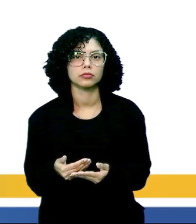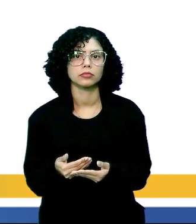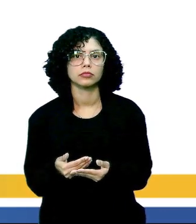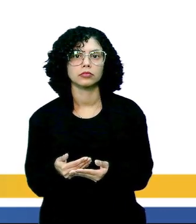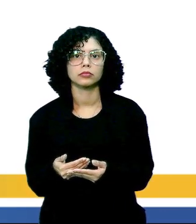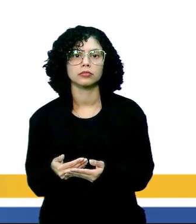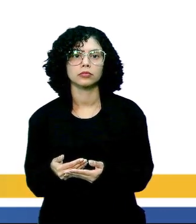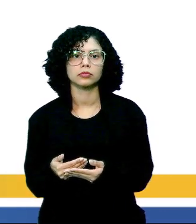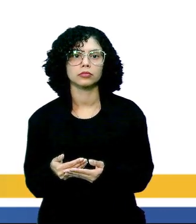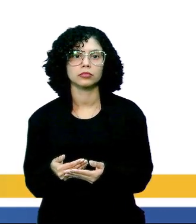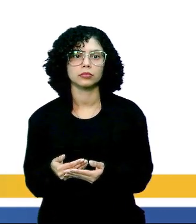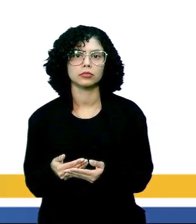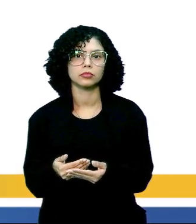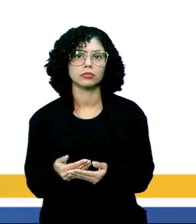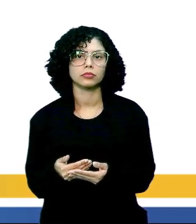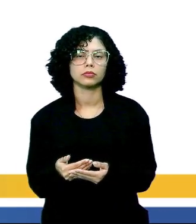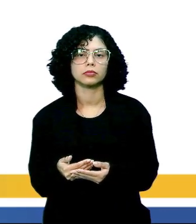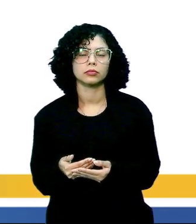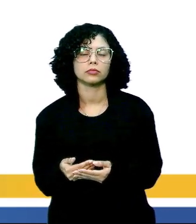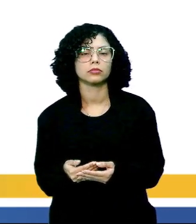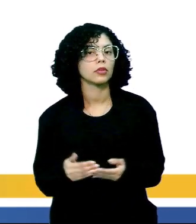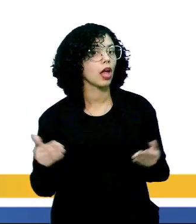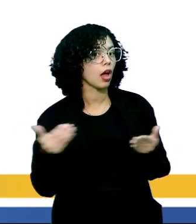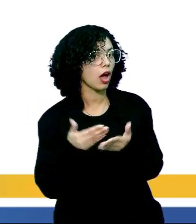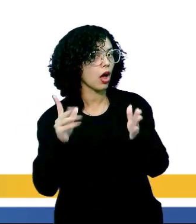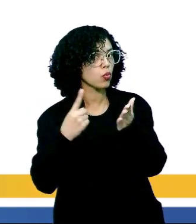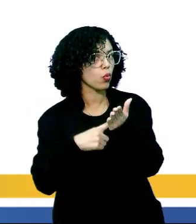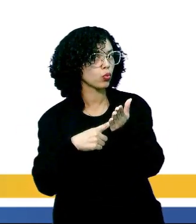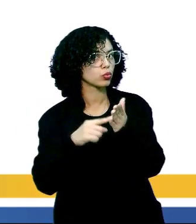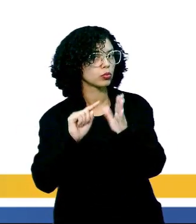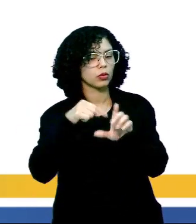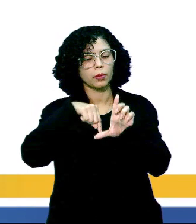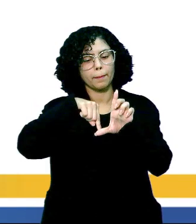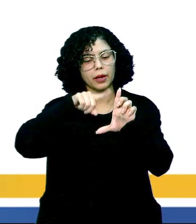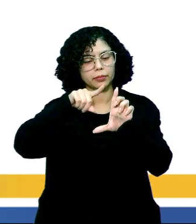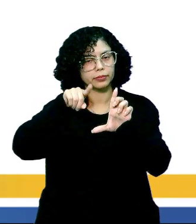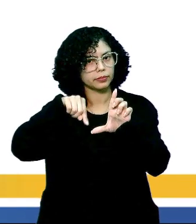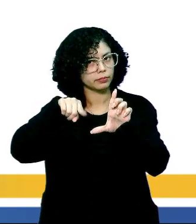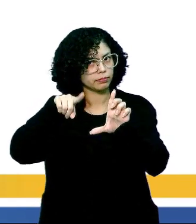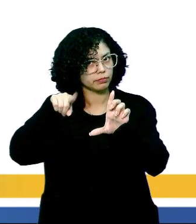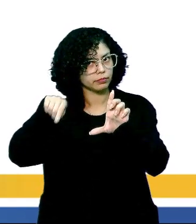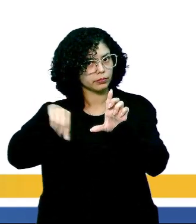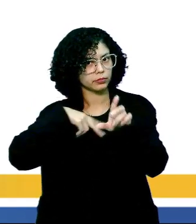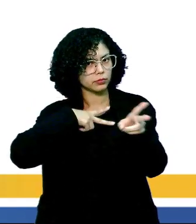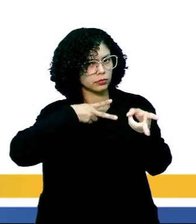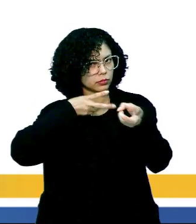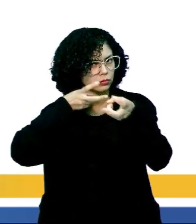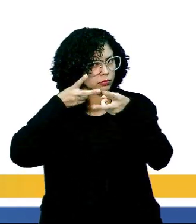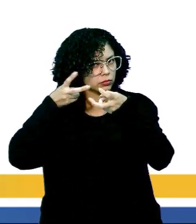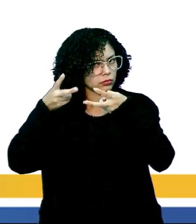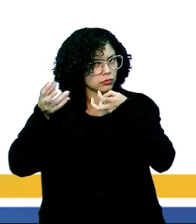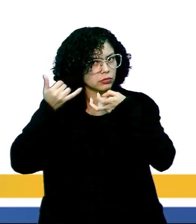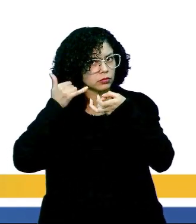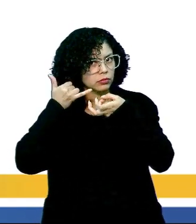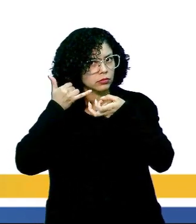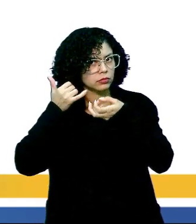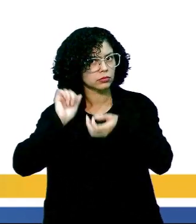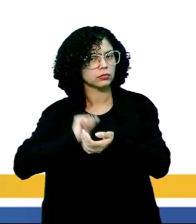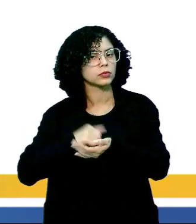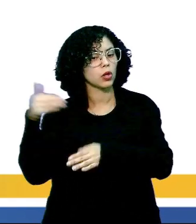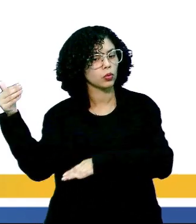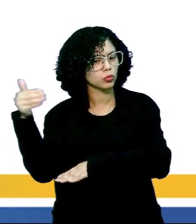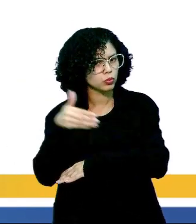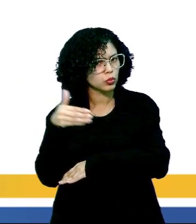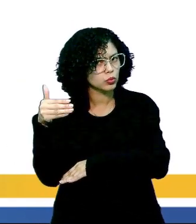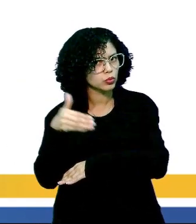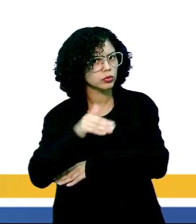questão. De acordo com o gráfico, a verificação de telefones torna-se mais